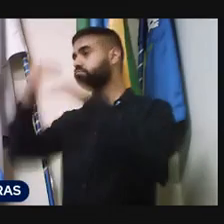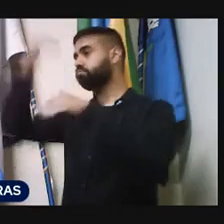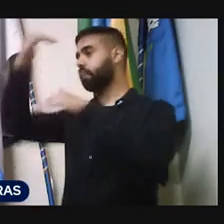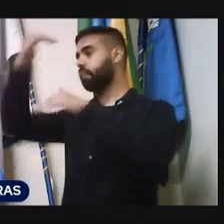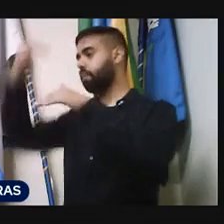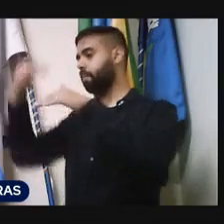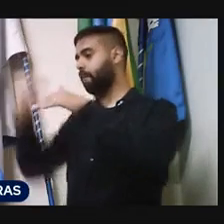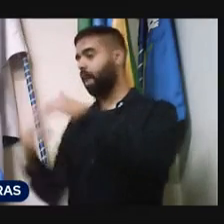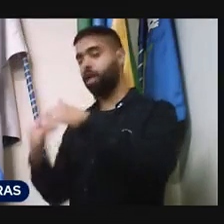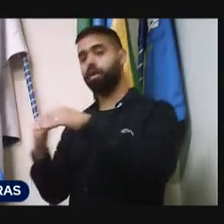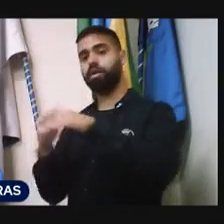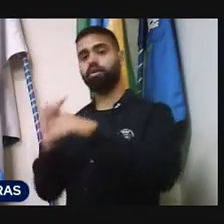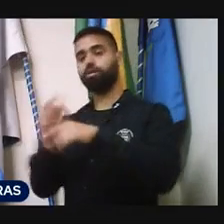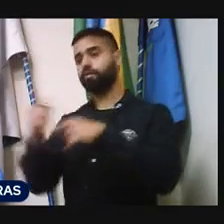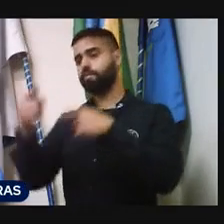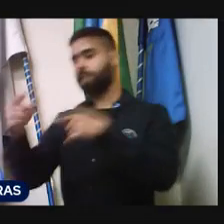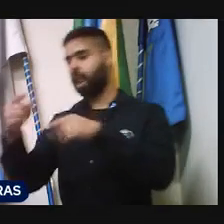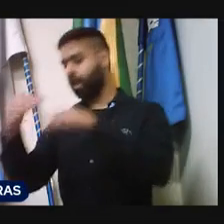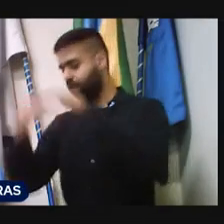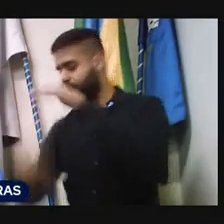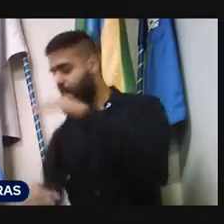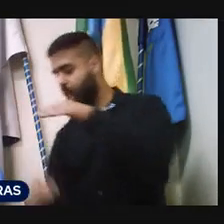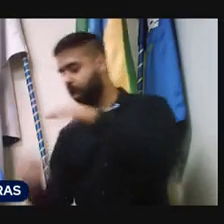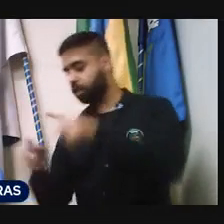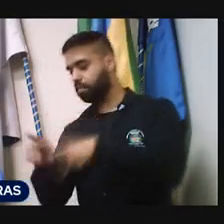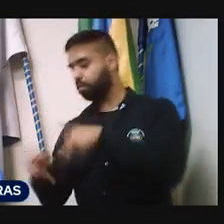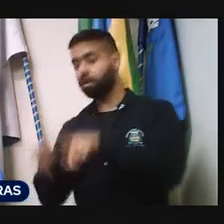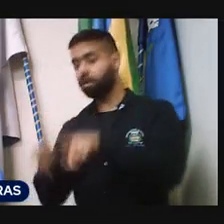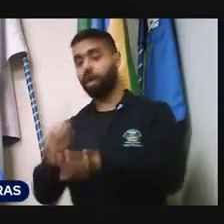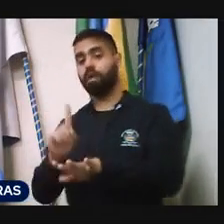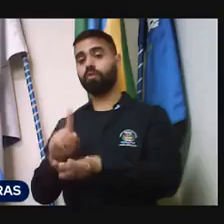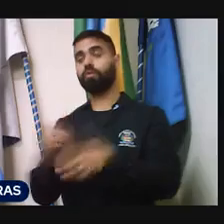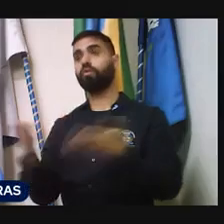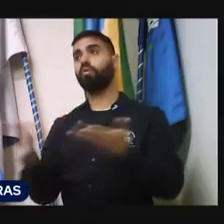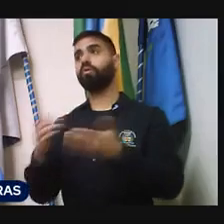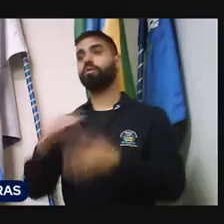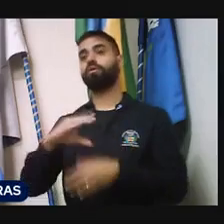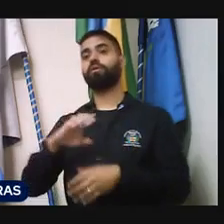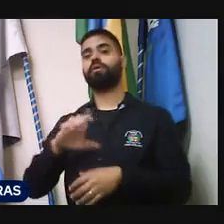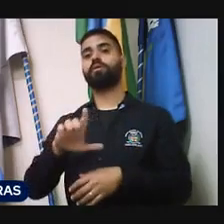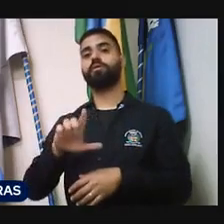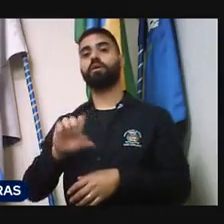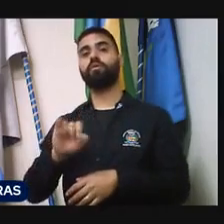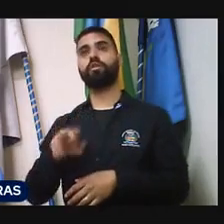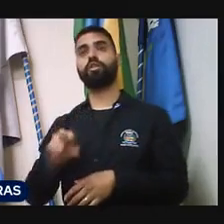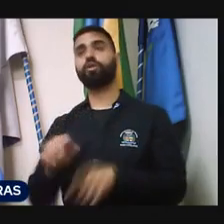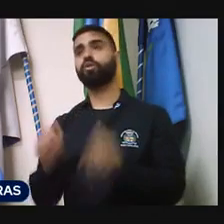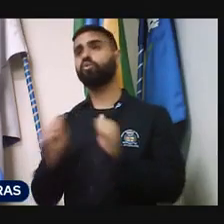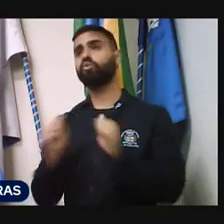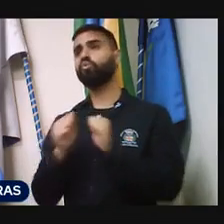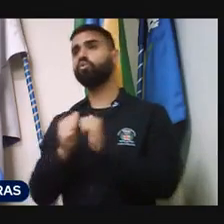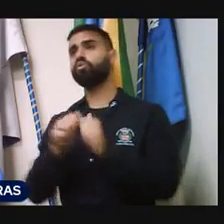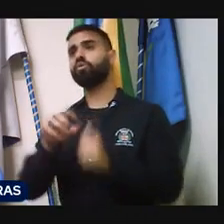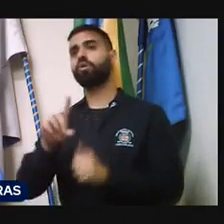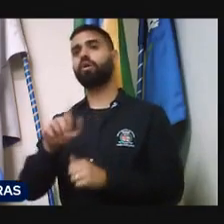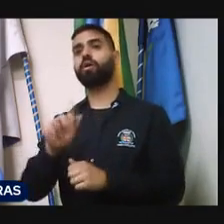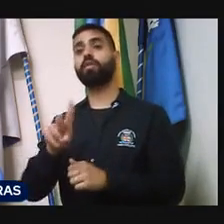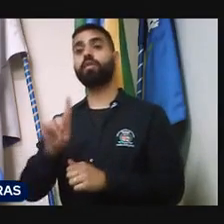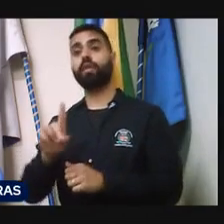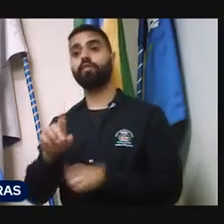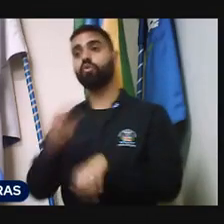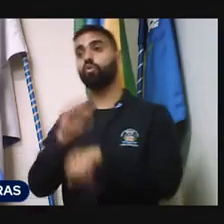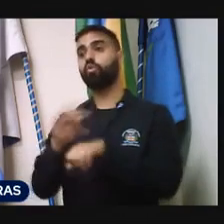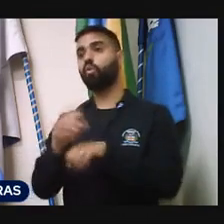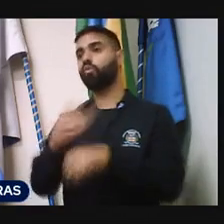não adianta a gente cobrar do menorzinho lá da população Então hoje o Celsinho está cobrando aqui uma seriedade junto com Deivid não concurso público